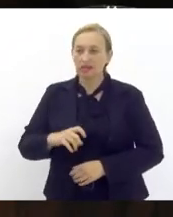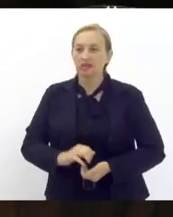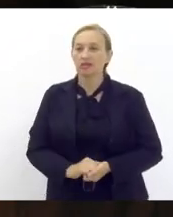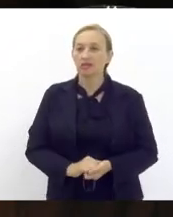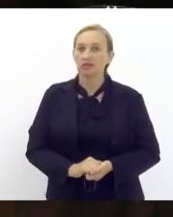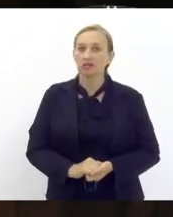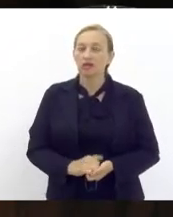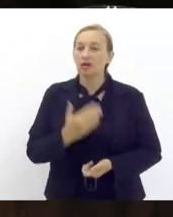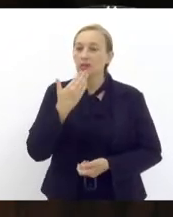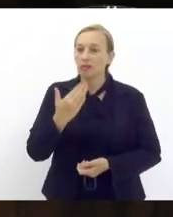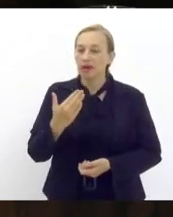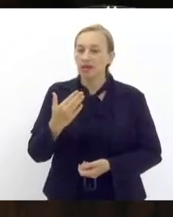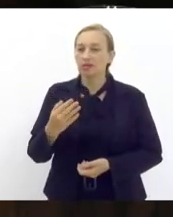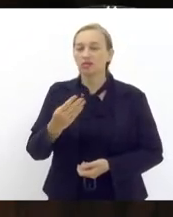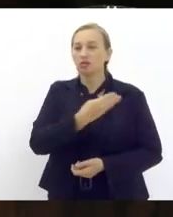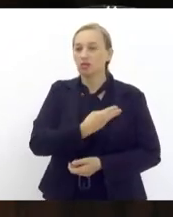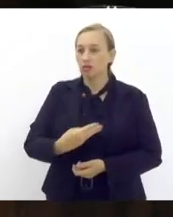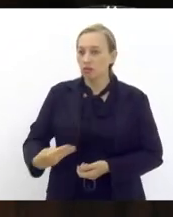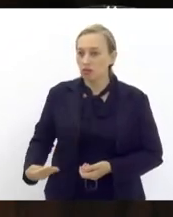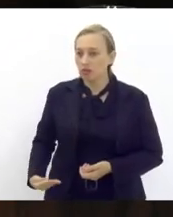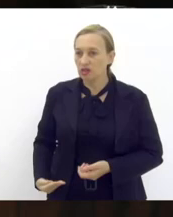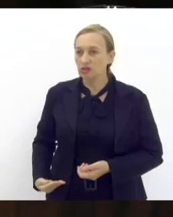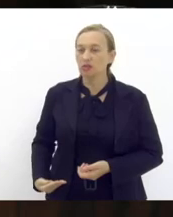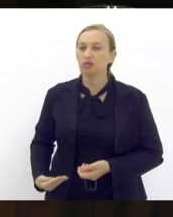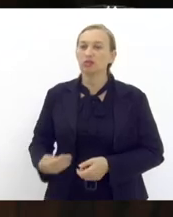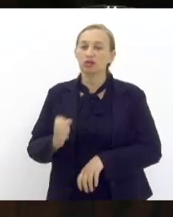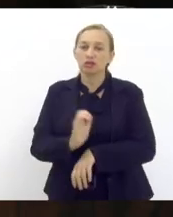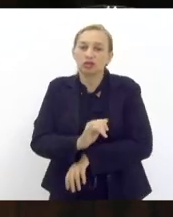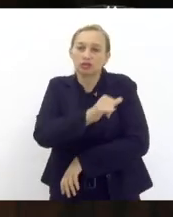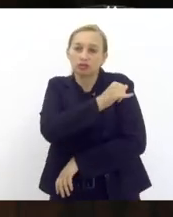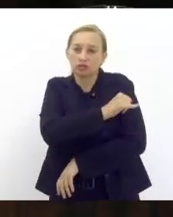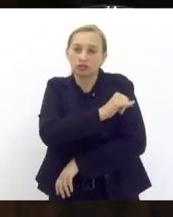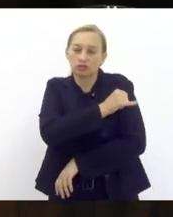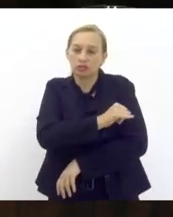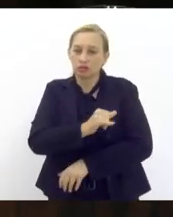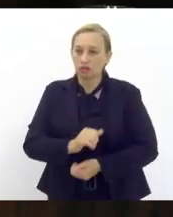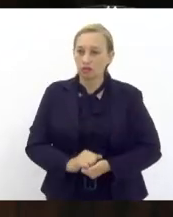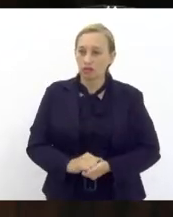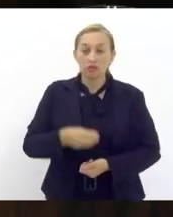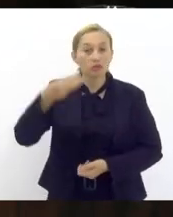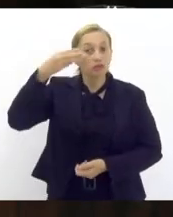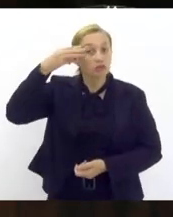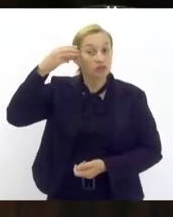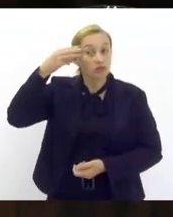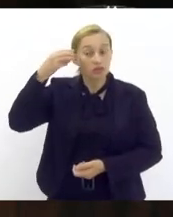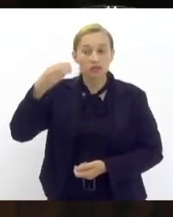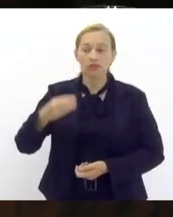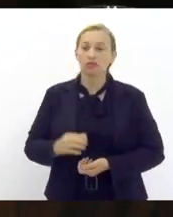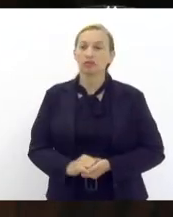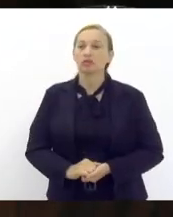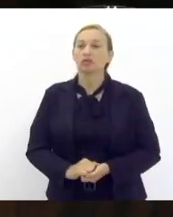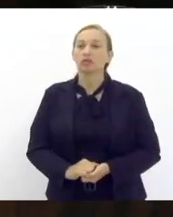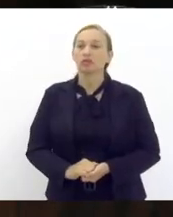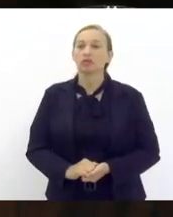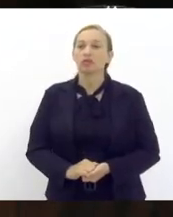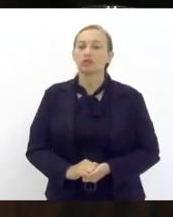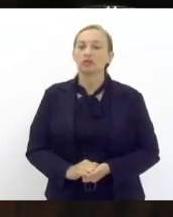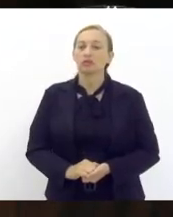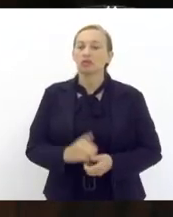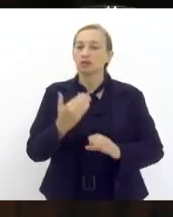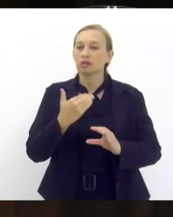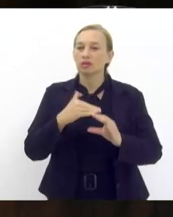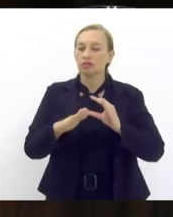que solicita ao excelentíssimo senhor governador do Estado do Rio de Janeiro, Wilson José Witzel, o envio